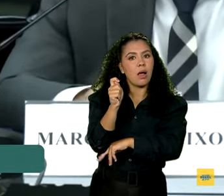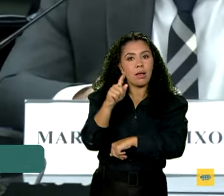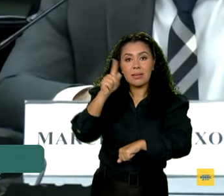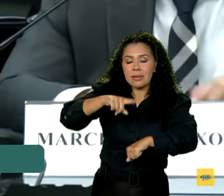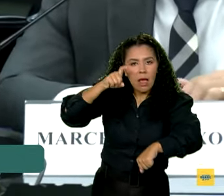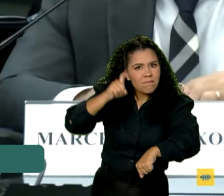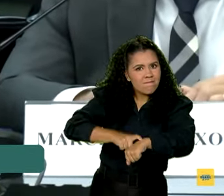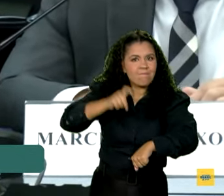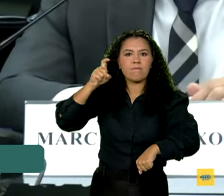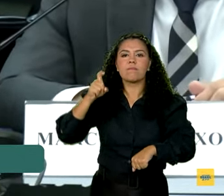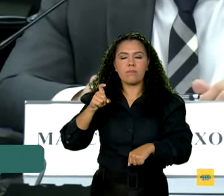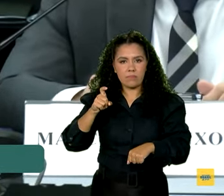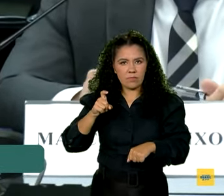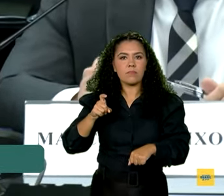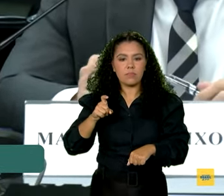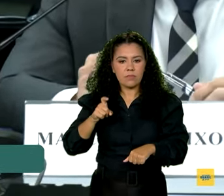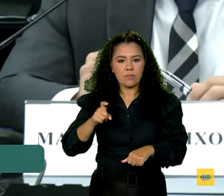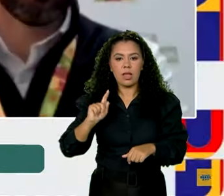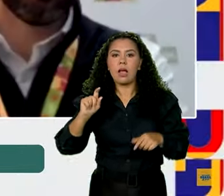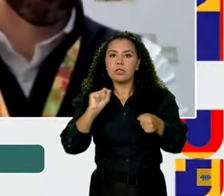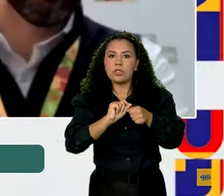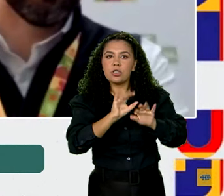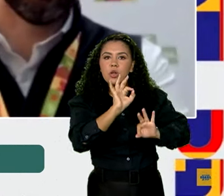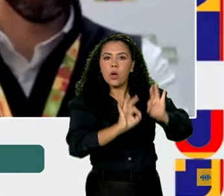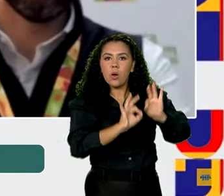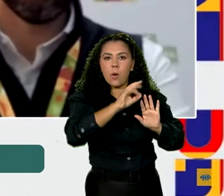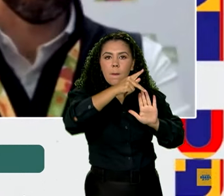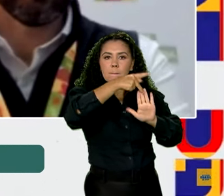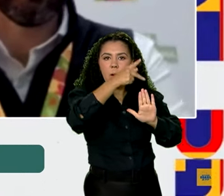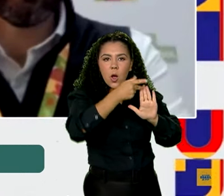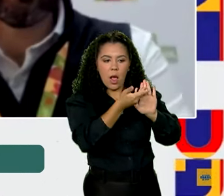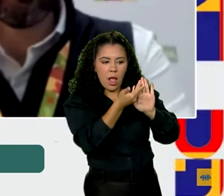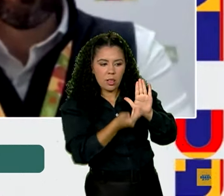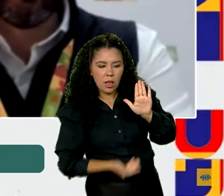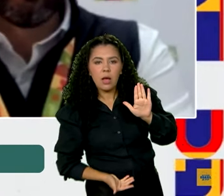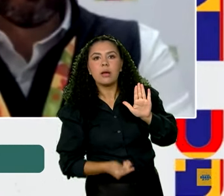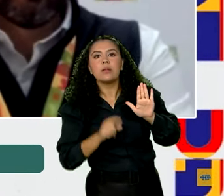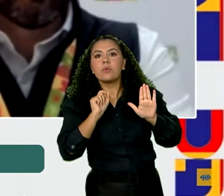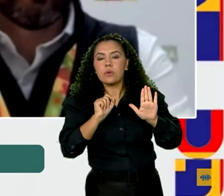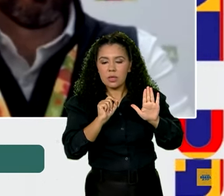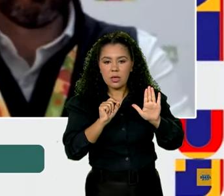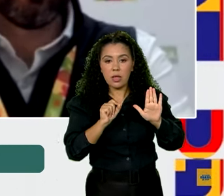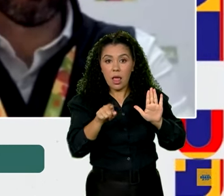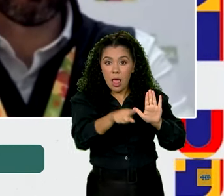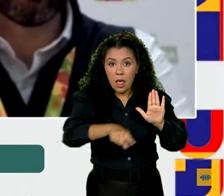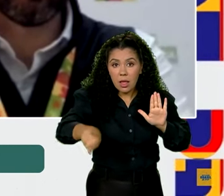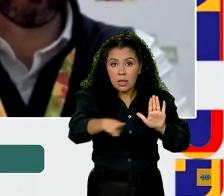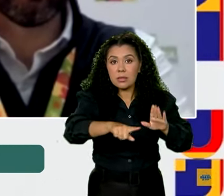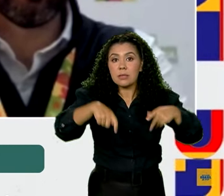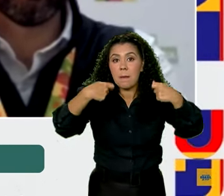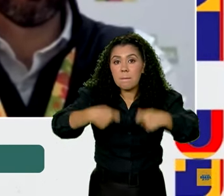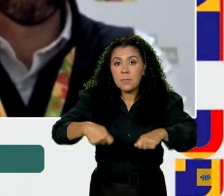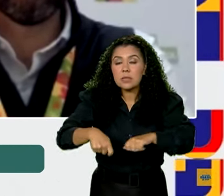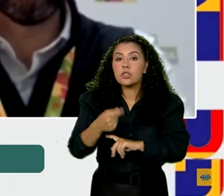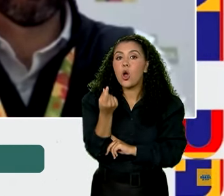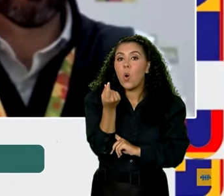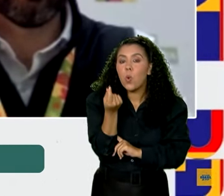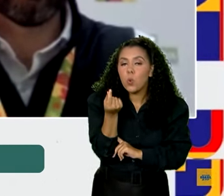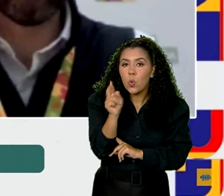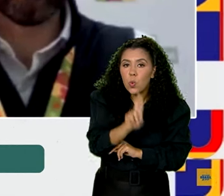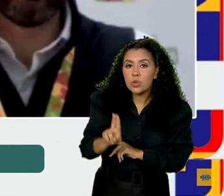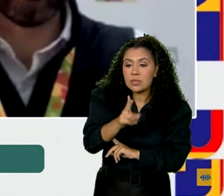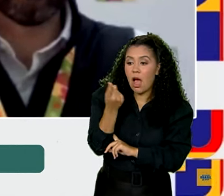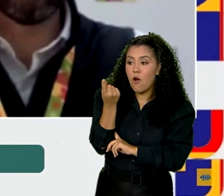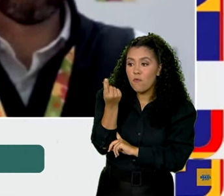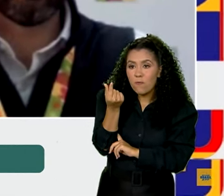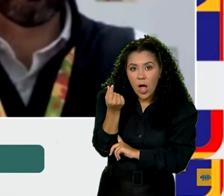inédita, editamos na portaria que esses operadores deverão utilizar esse recurso única e exclusivamente